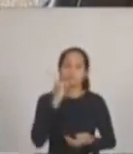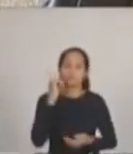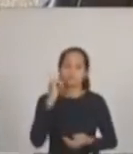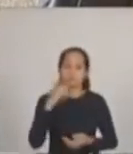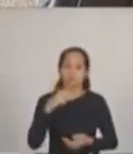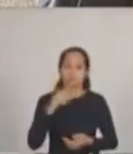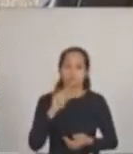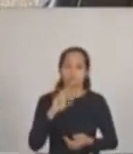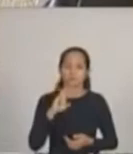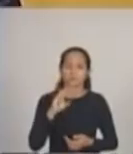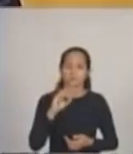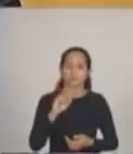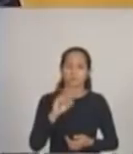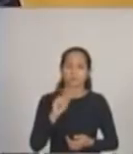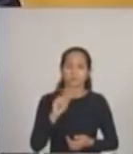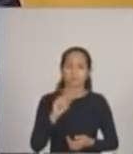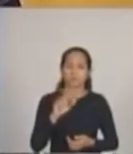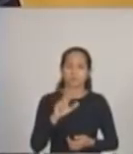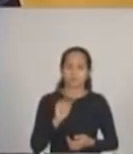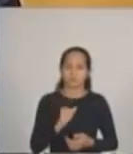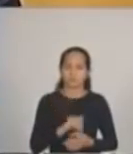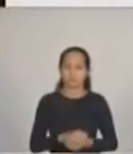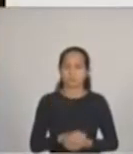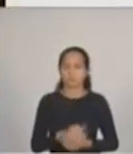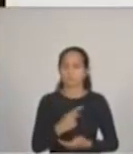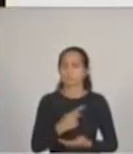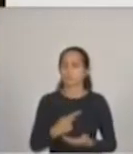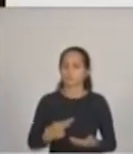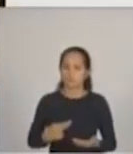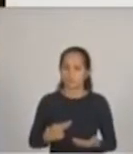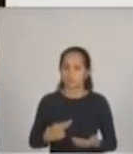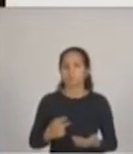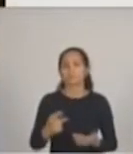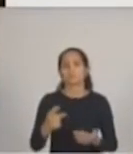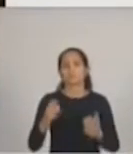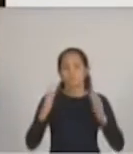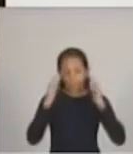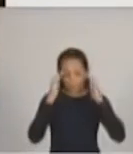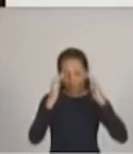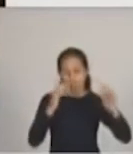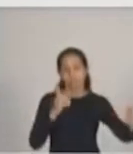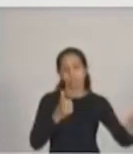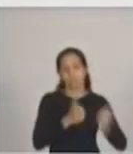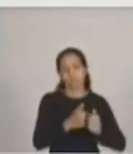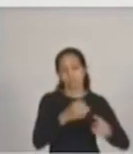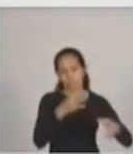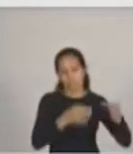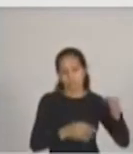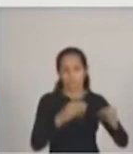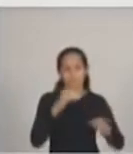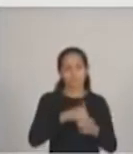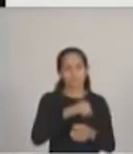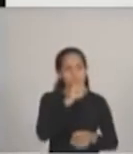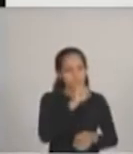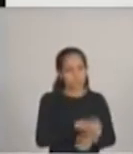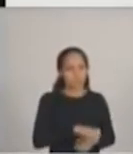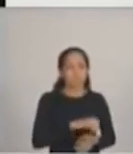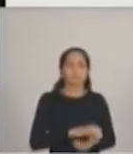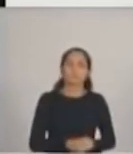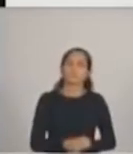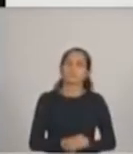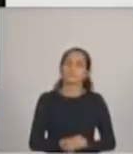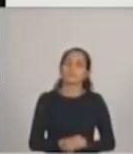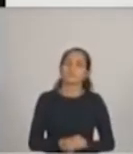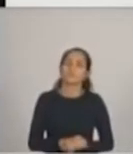Marcos Garcia. Senhor presidente, com todo o respeito ao Tribunal de Justiça, mas o meu voto é sim. Deputado